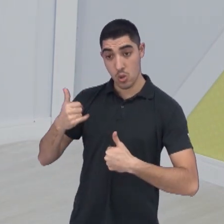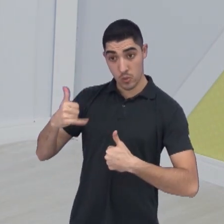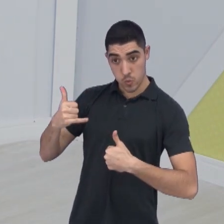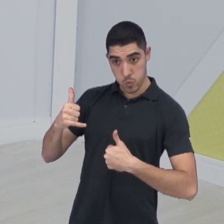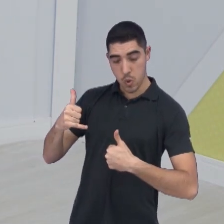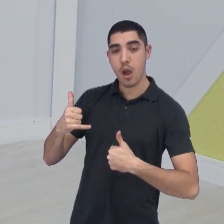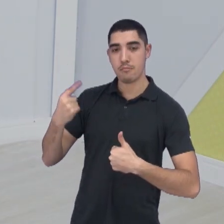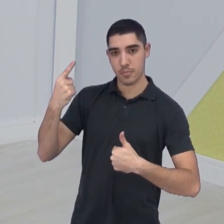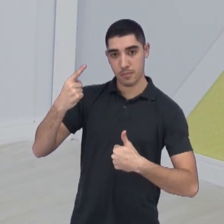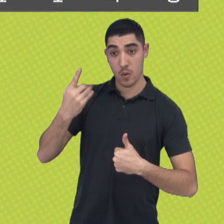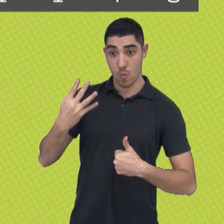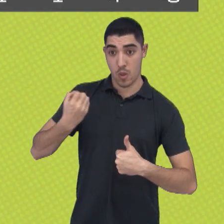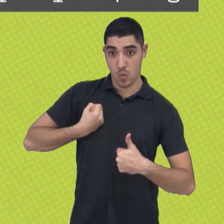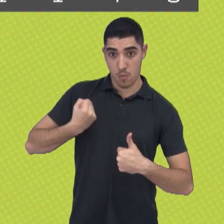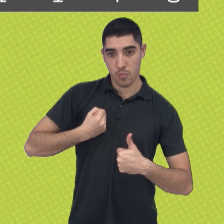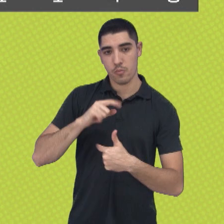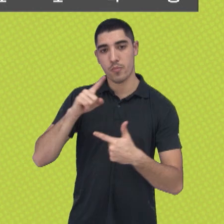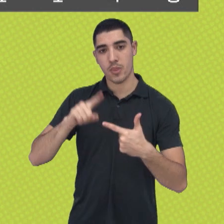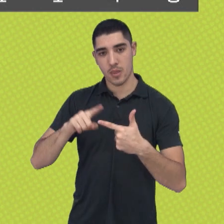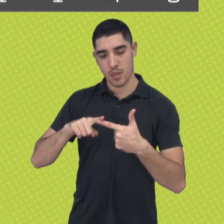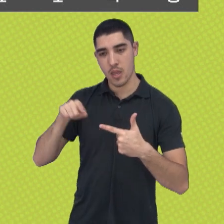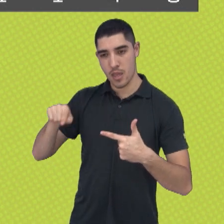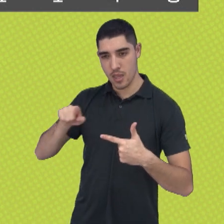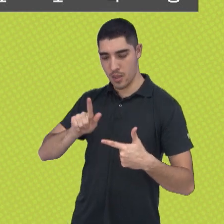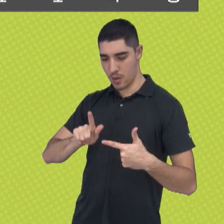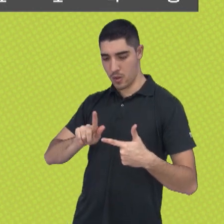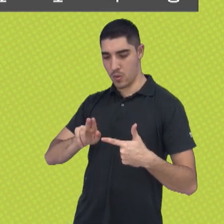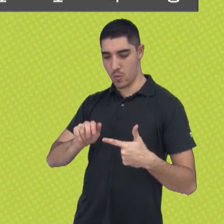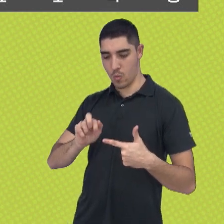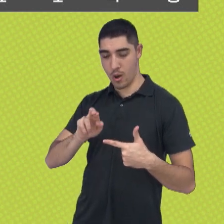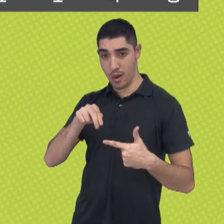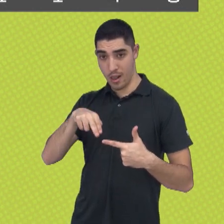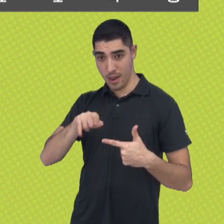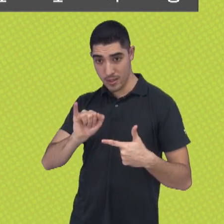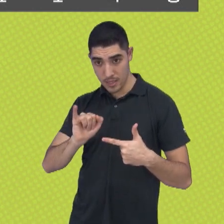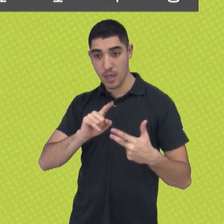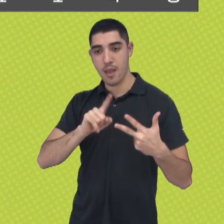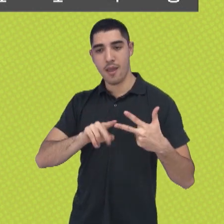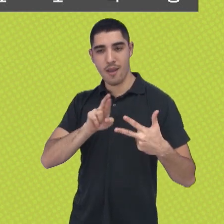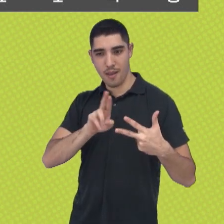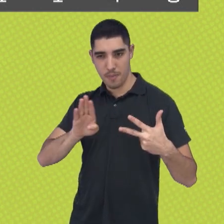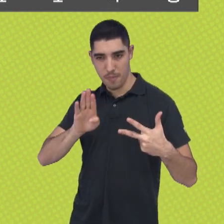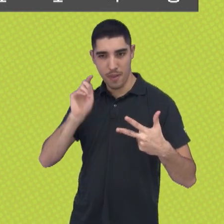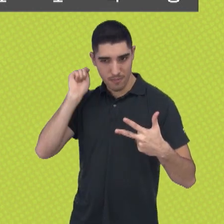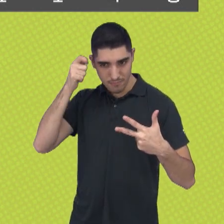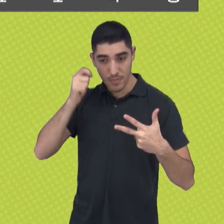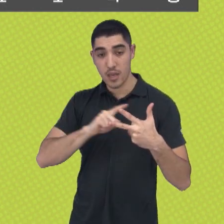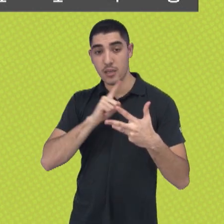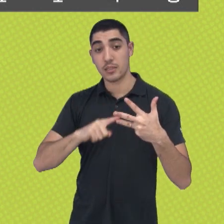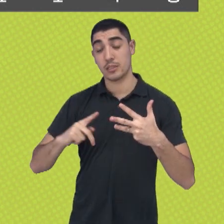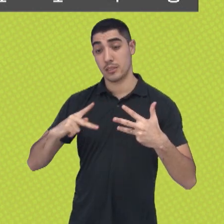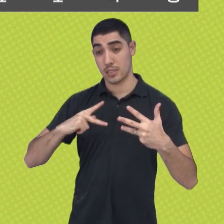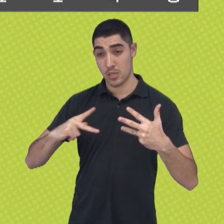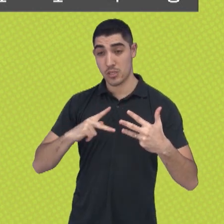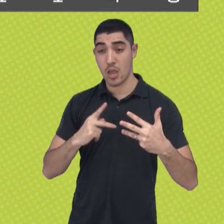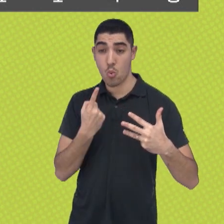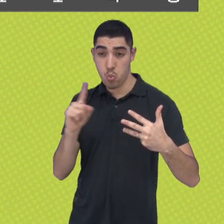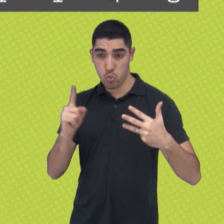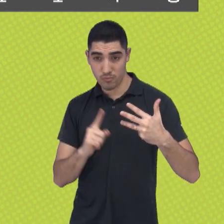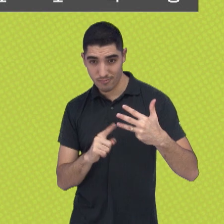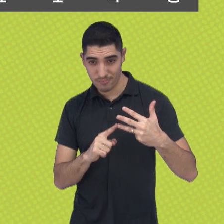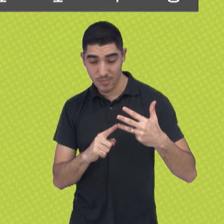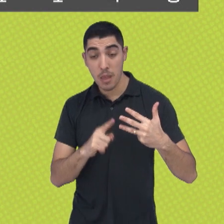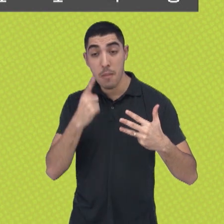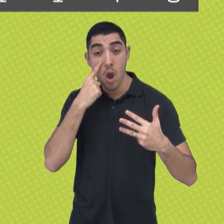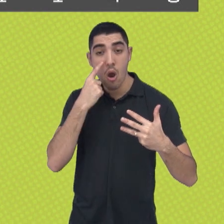líder da competição com 4 pontos, seguido pelo Guarani, que acabou perdendo para o próprio Ituano, Red Bull Bragantino é o terceiro, o São José é o lanterna, mas olha só